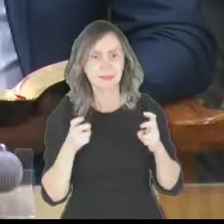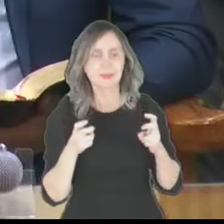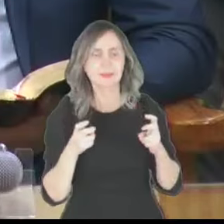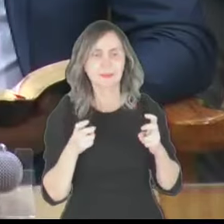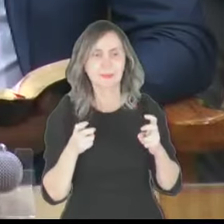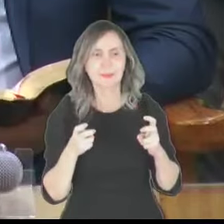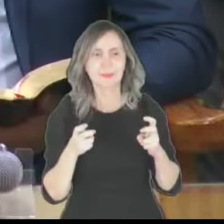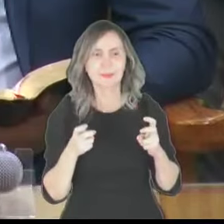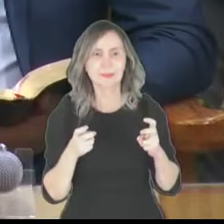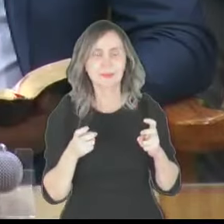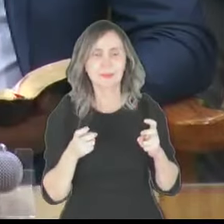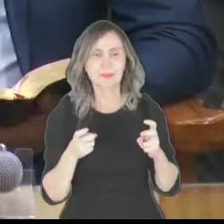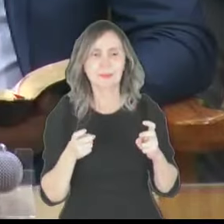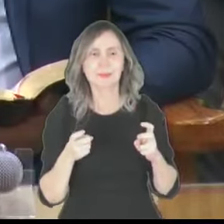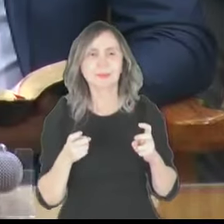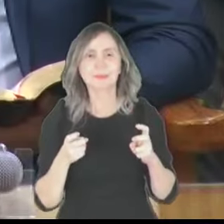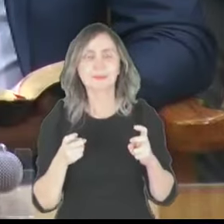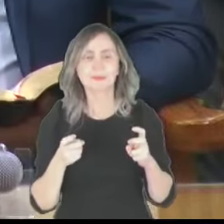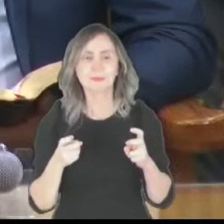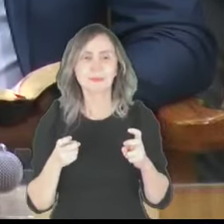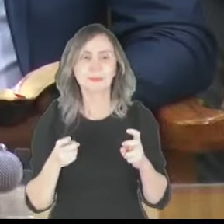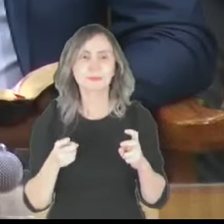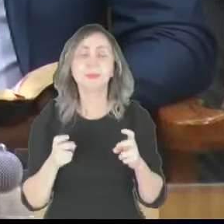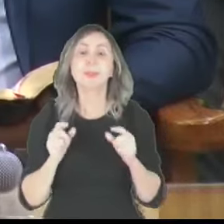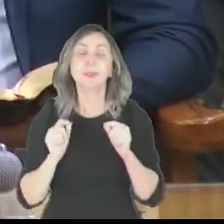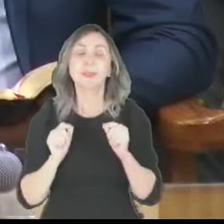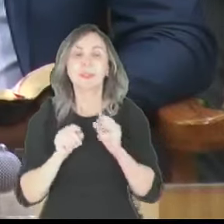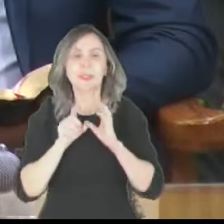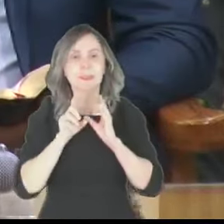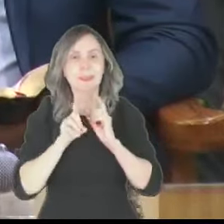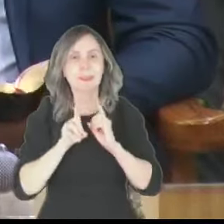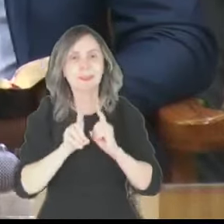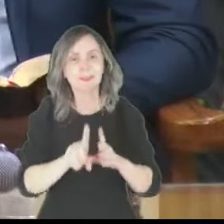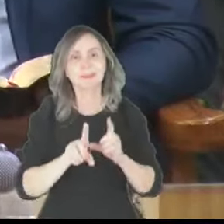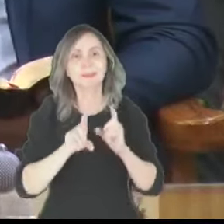Em Gênesis 3 A doutrina da queda